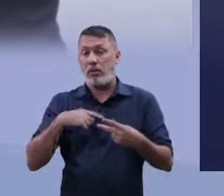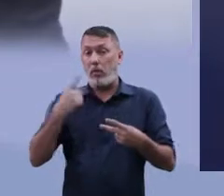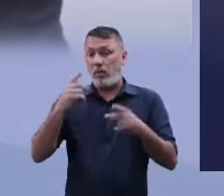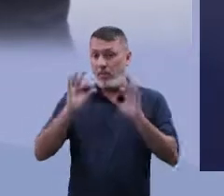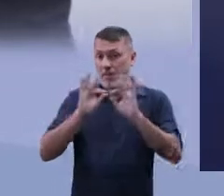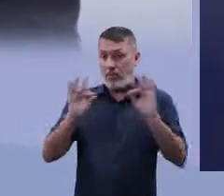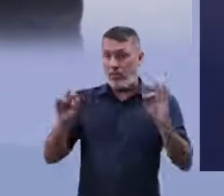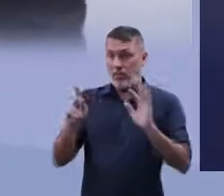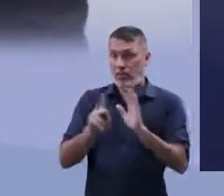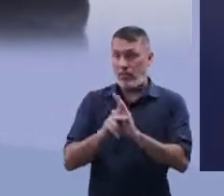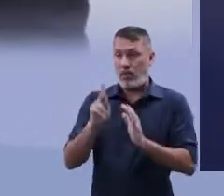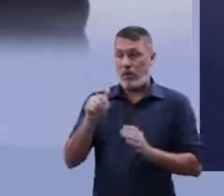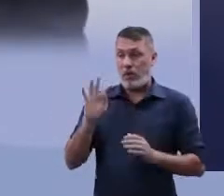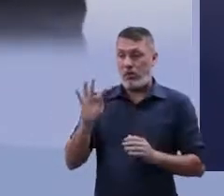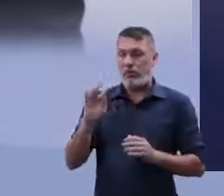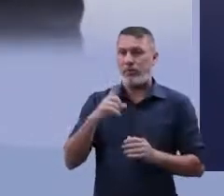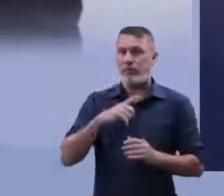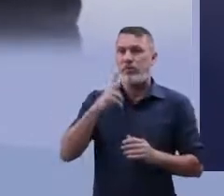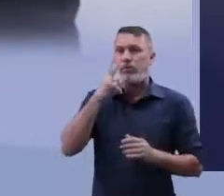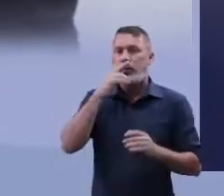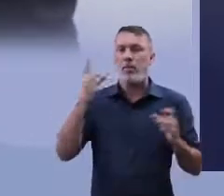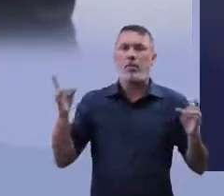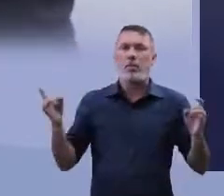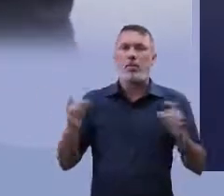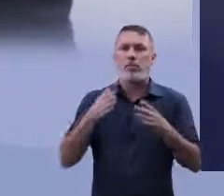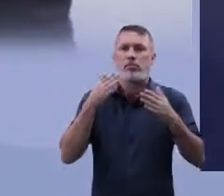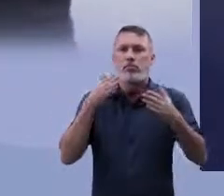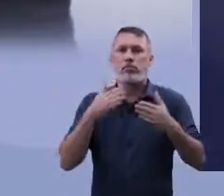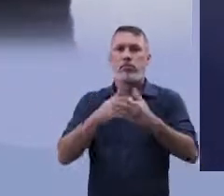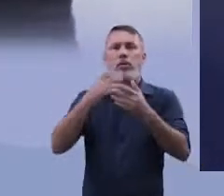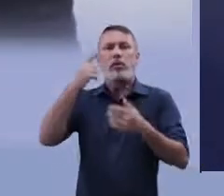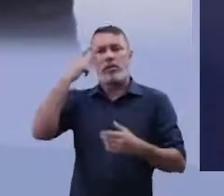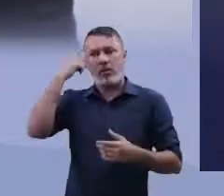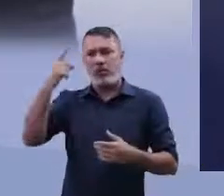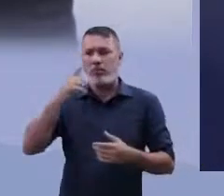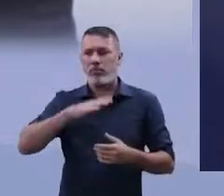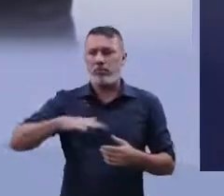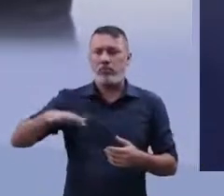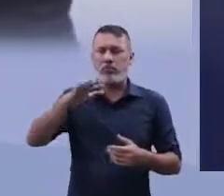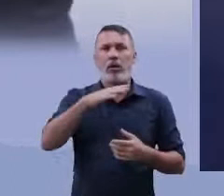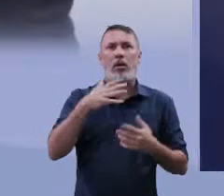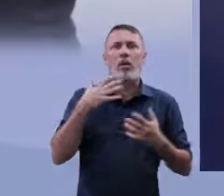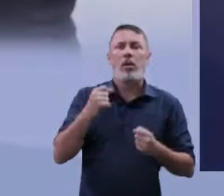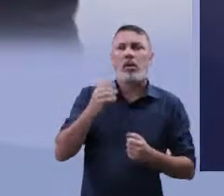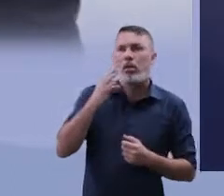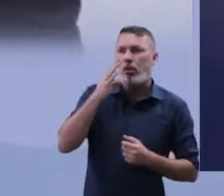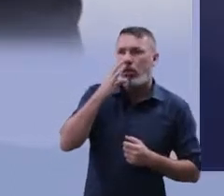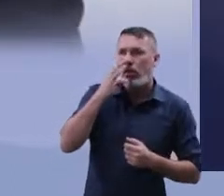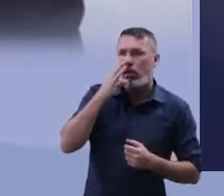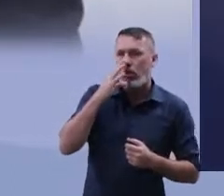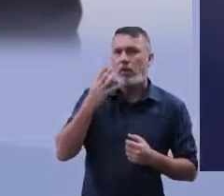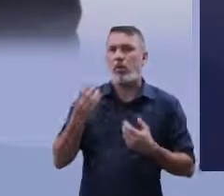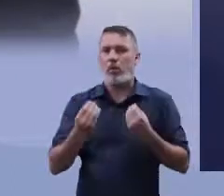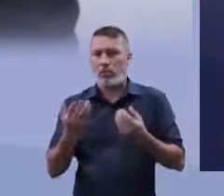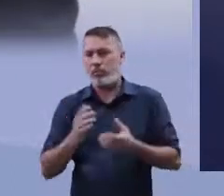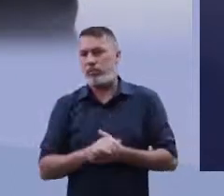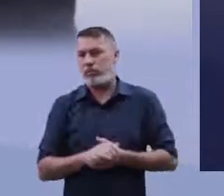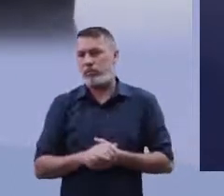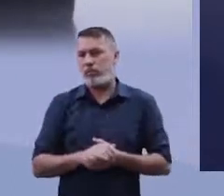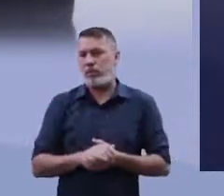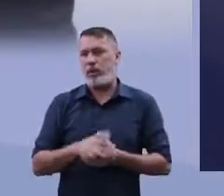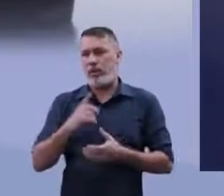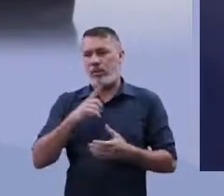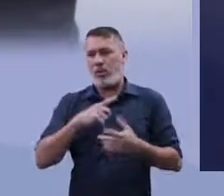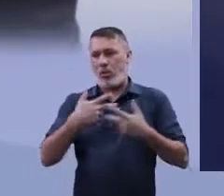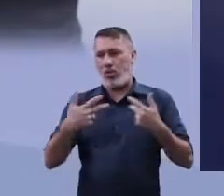dele que fecha essa ideia. 2 coisas enchem a alma de crescente admiração, abre aspas aí para o Kant, né?